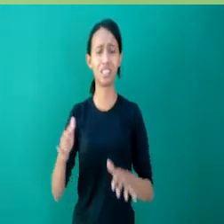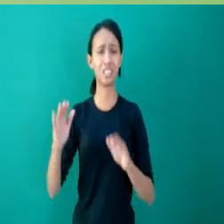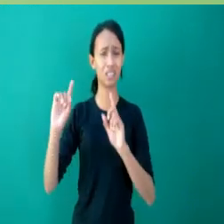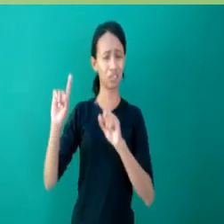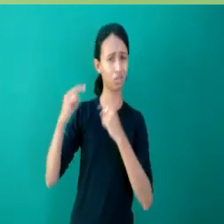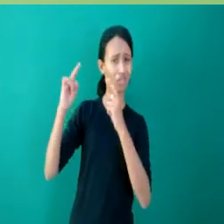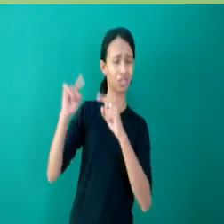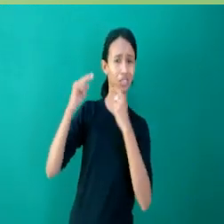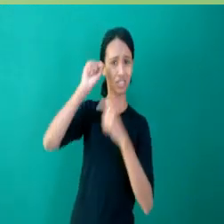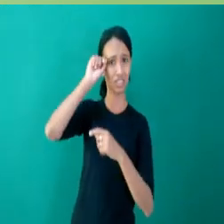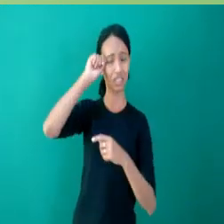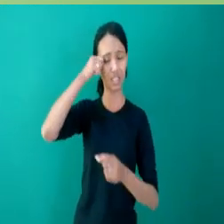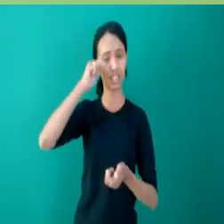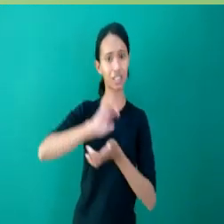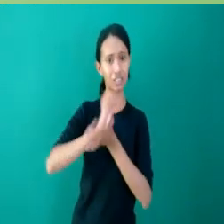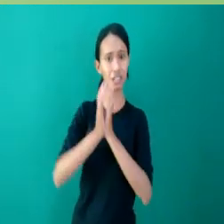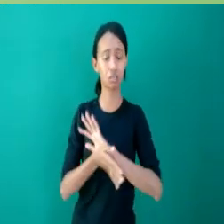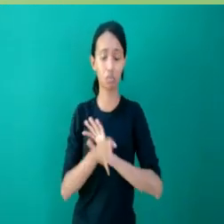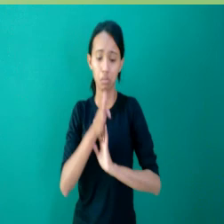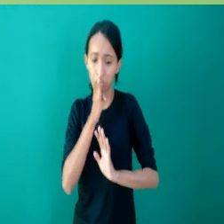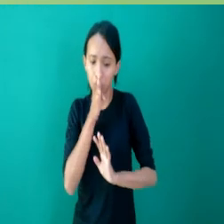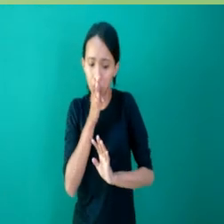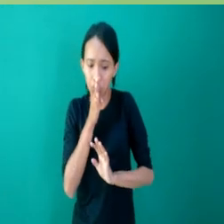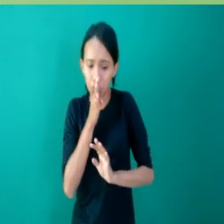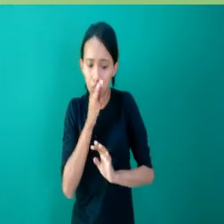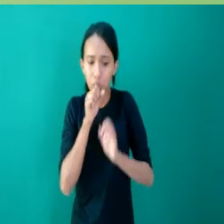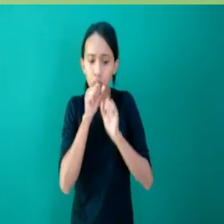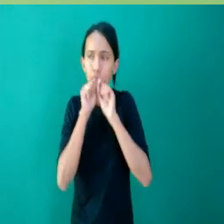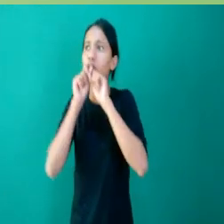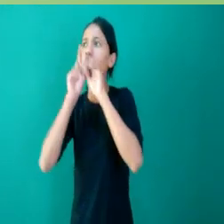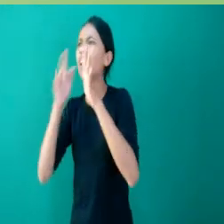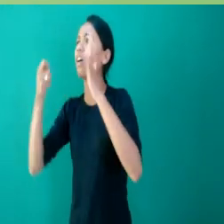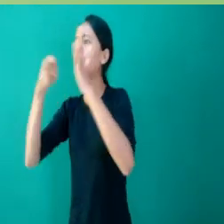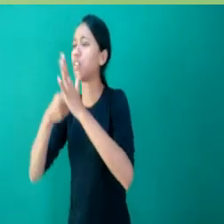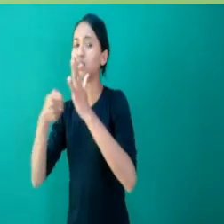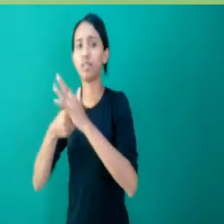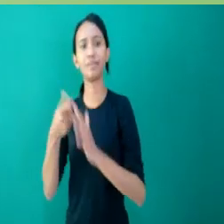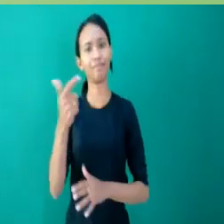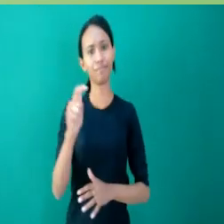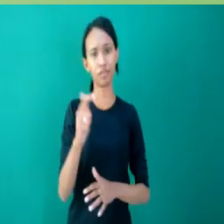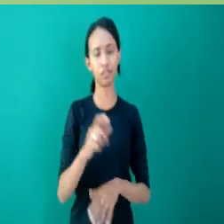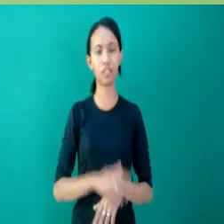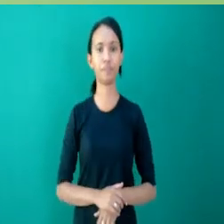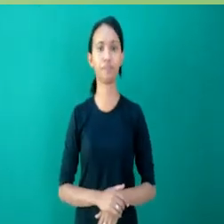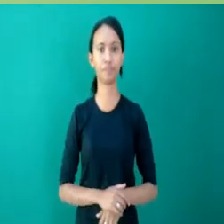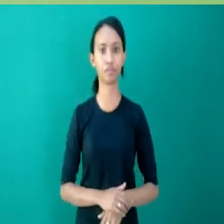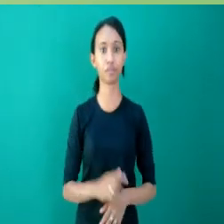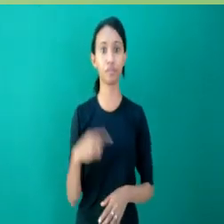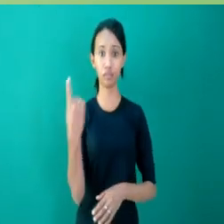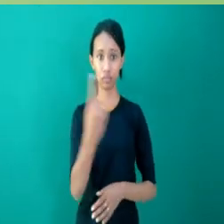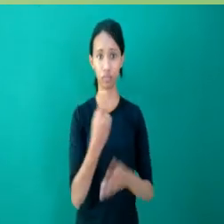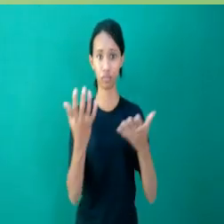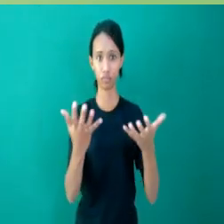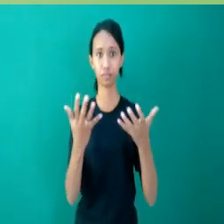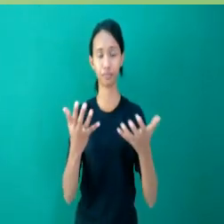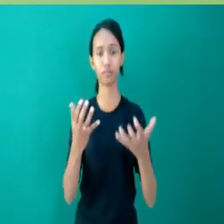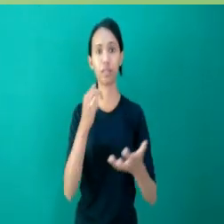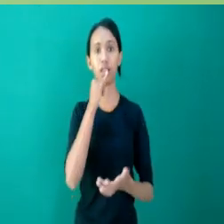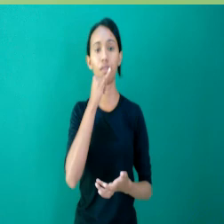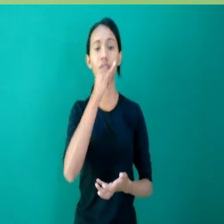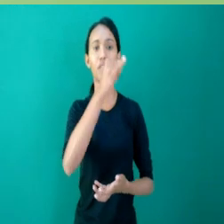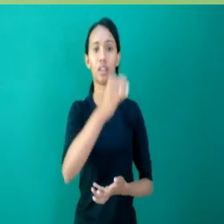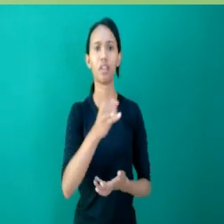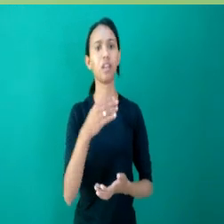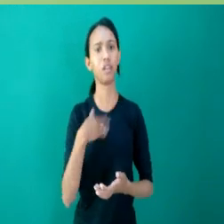sofre calado e, né, não tem nem força para lutar contra isso. É, nós queremos dizer, que eu